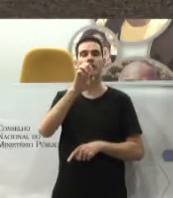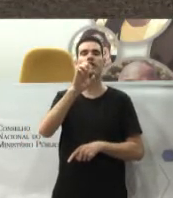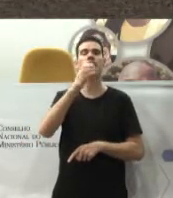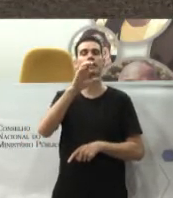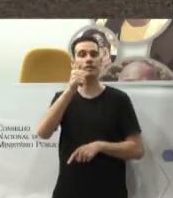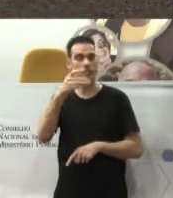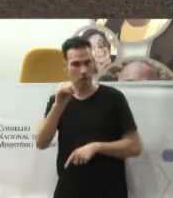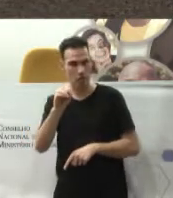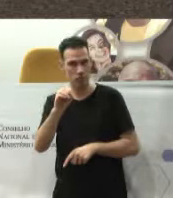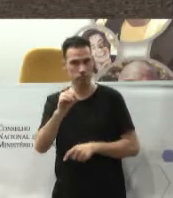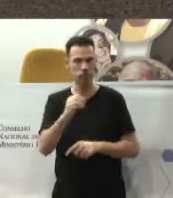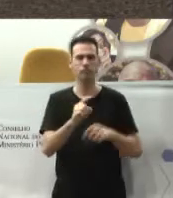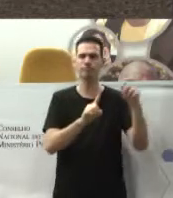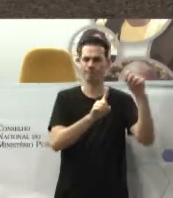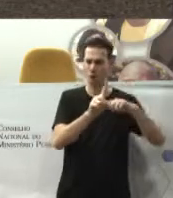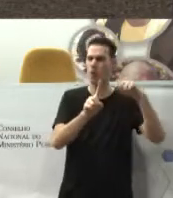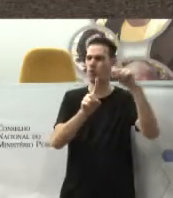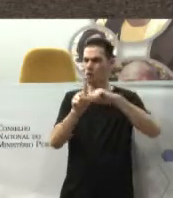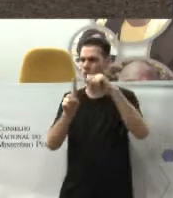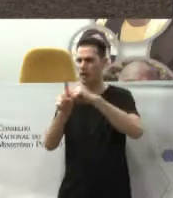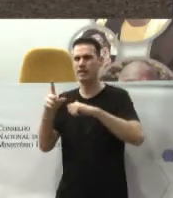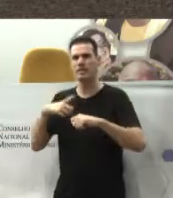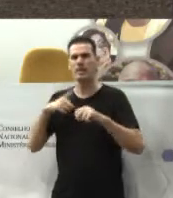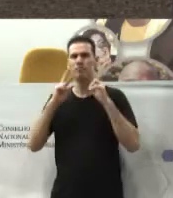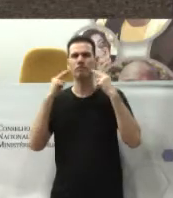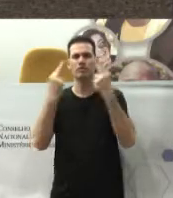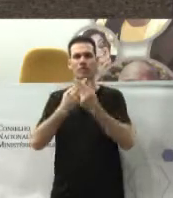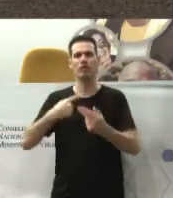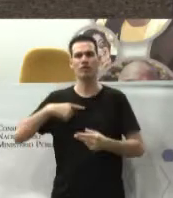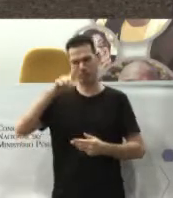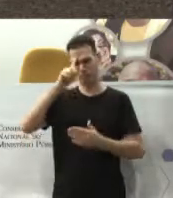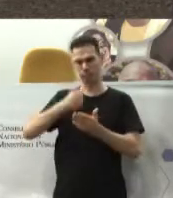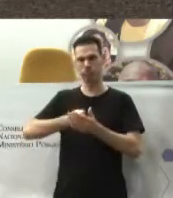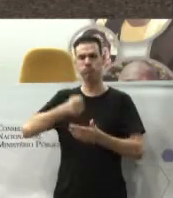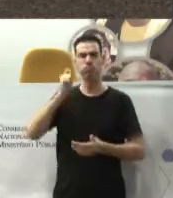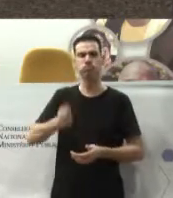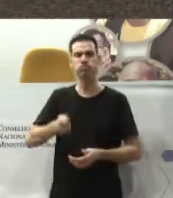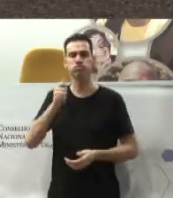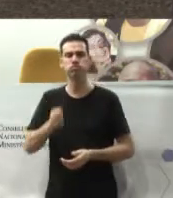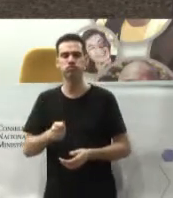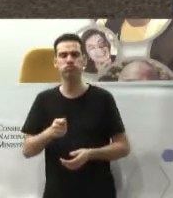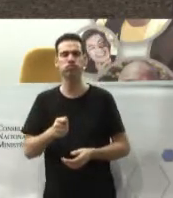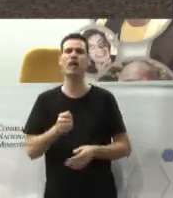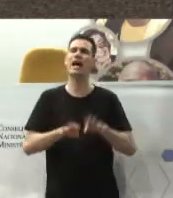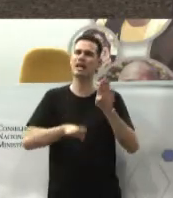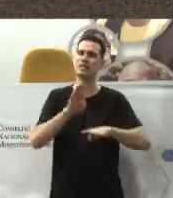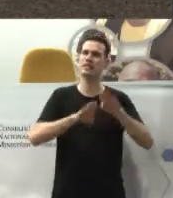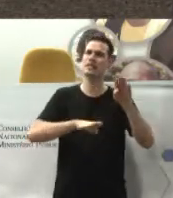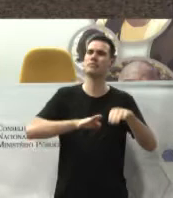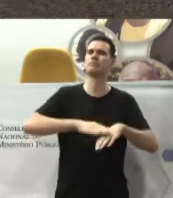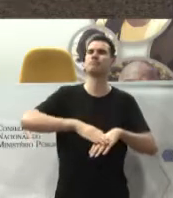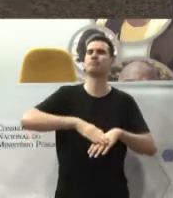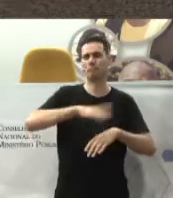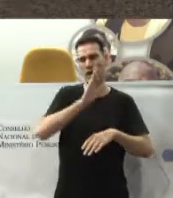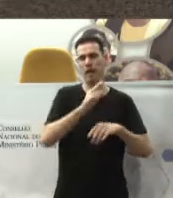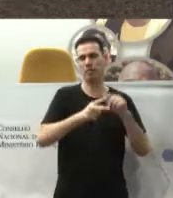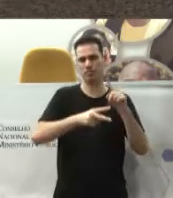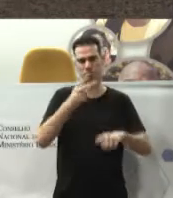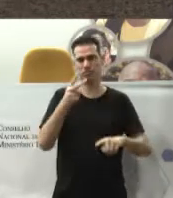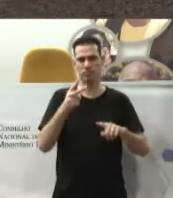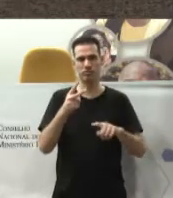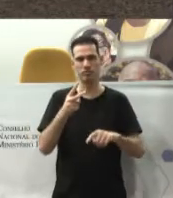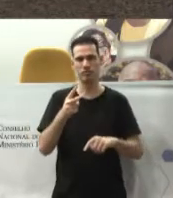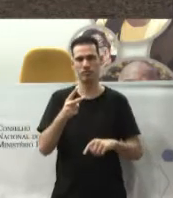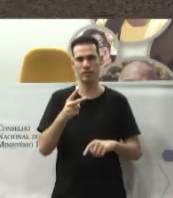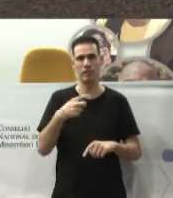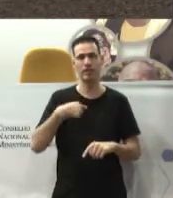média porque todo mês existe 1 audiência. Em alguns meses eu faço mais de 1. Essa é uma das explicações porque as